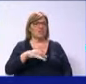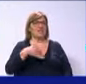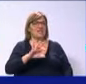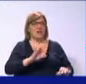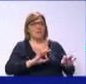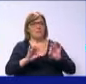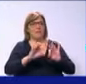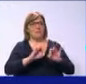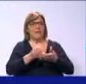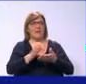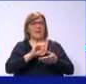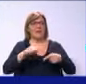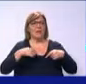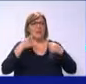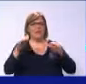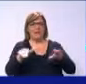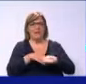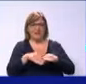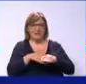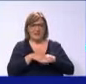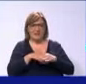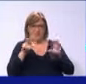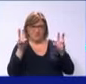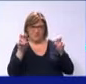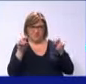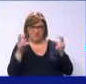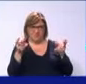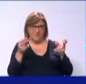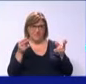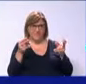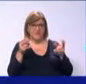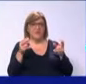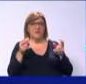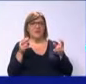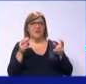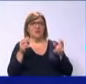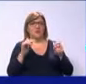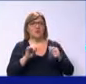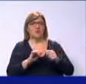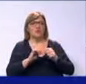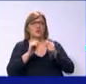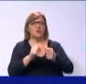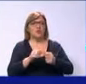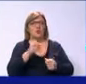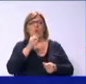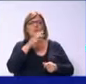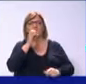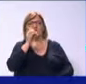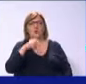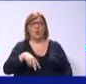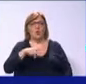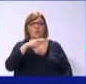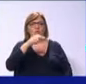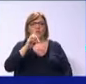preparar e lançar a própria candidatura para e agora entrar entre aspas substituir o arroz enquanto mil no